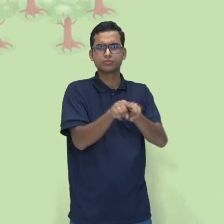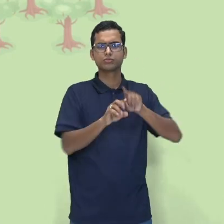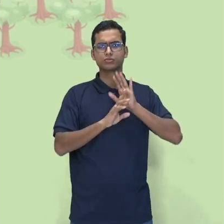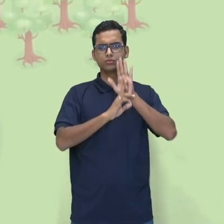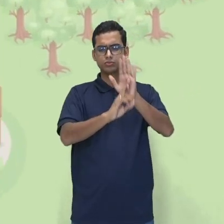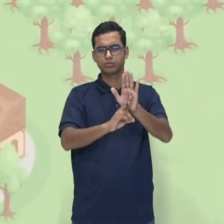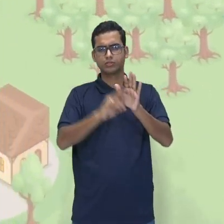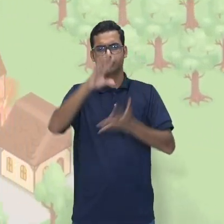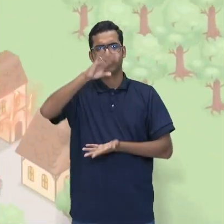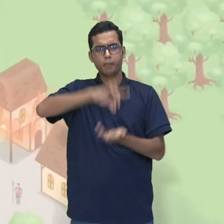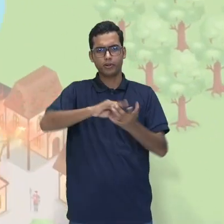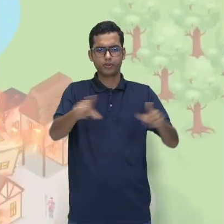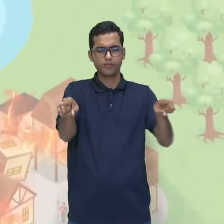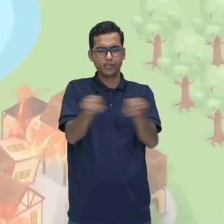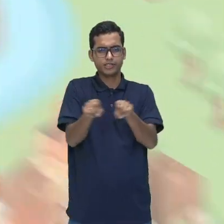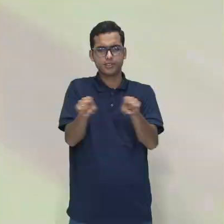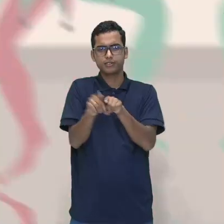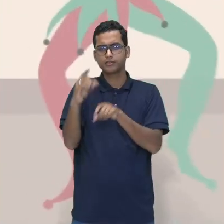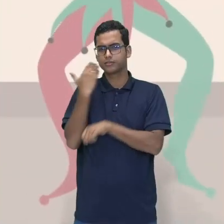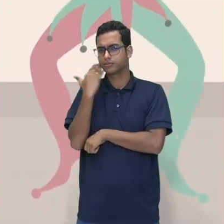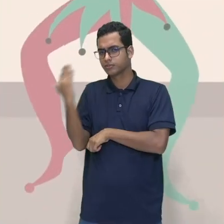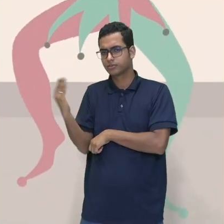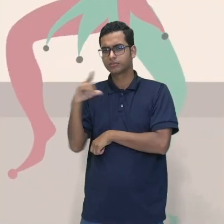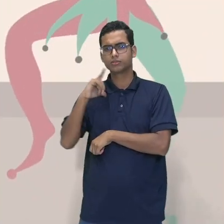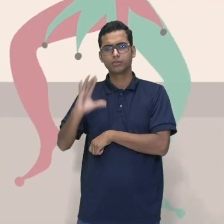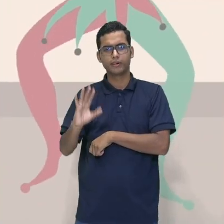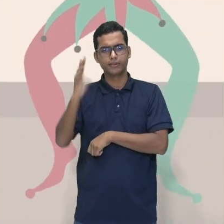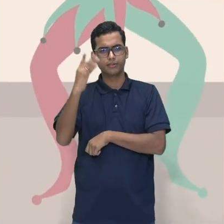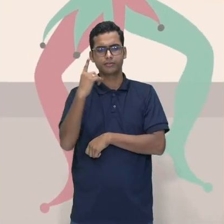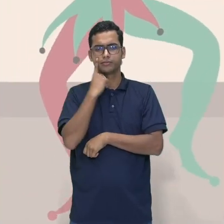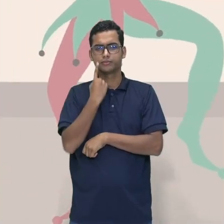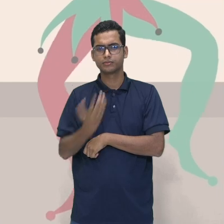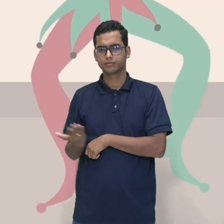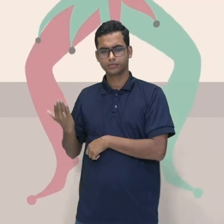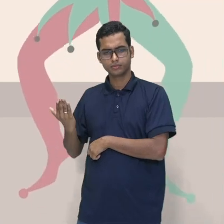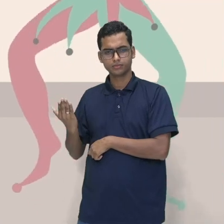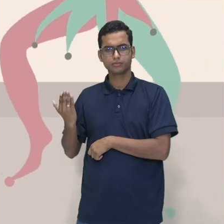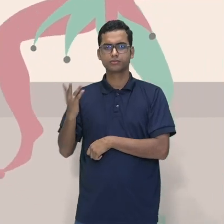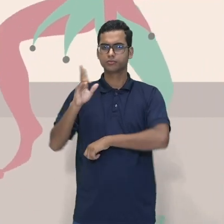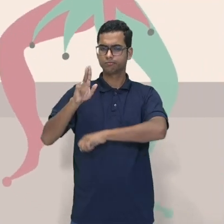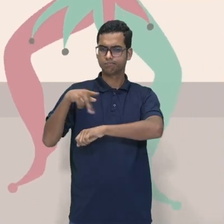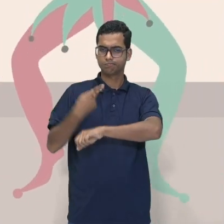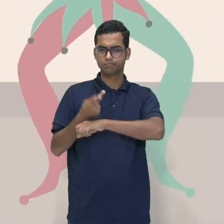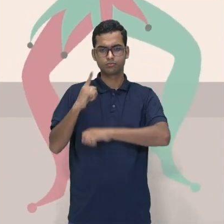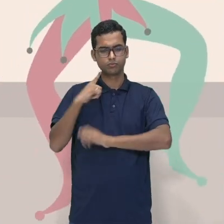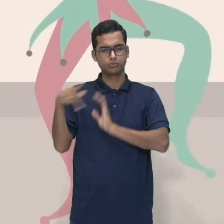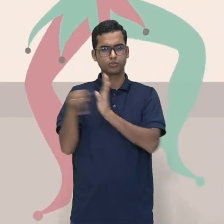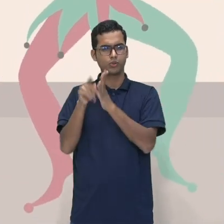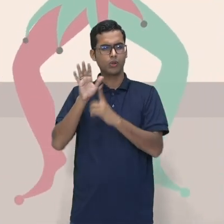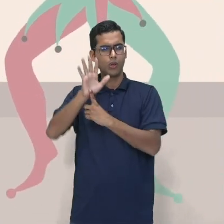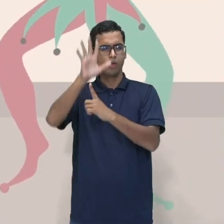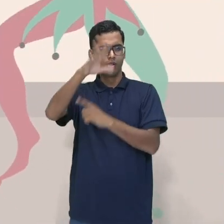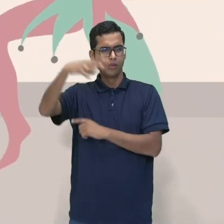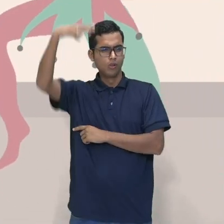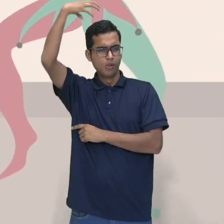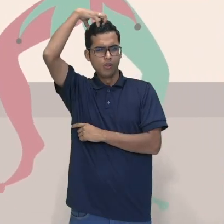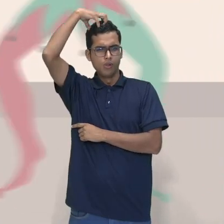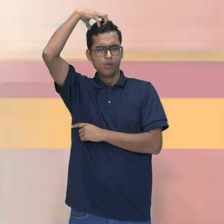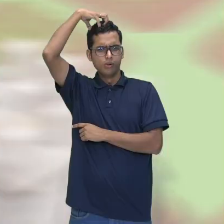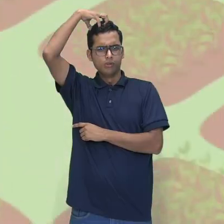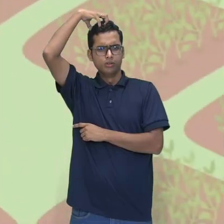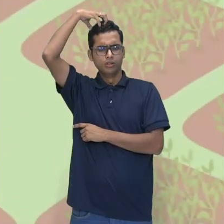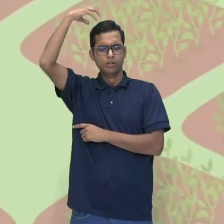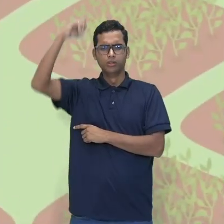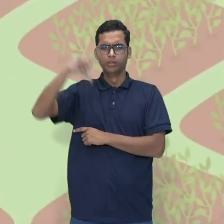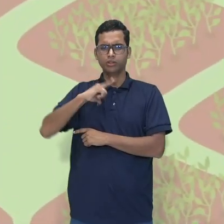o enfraquecimento do sistema feudal. Então, logo após, vocês estão vendo a presença do rei com os seus súditos aí, e